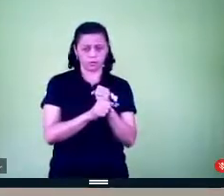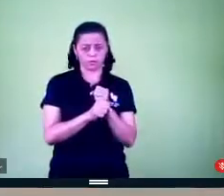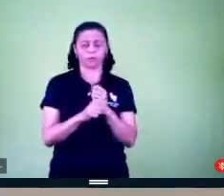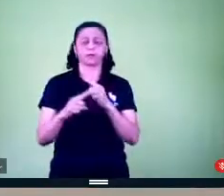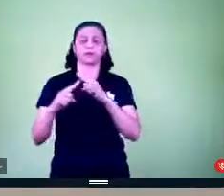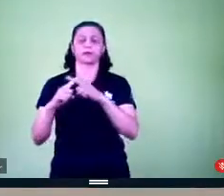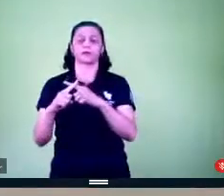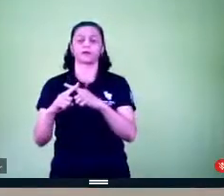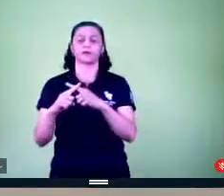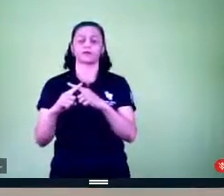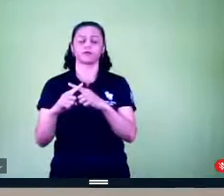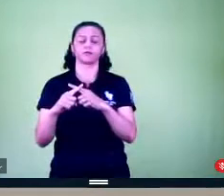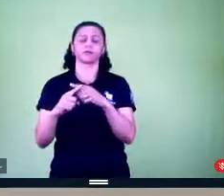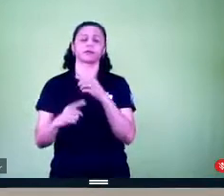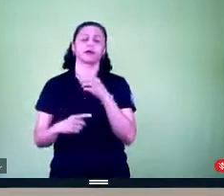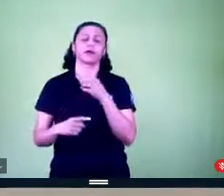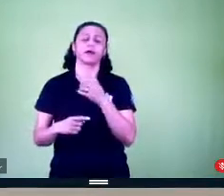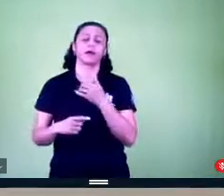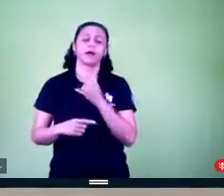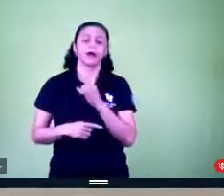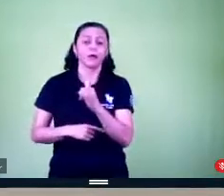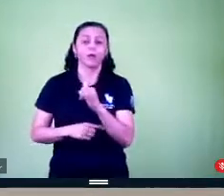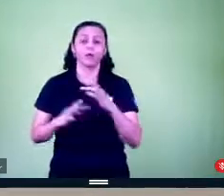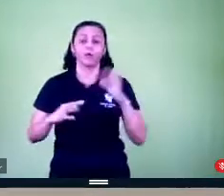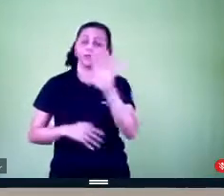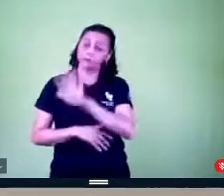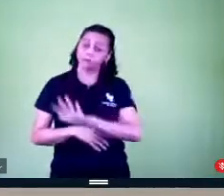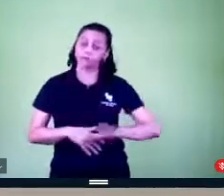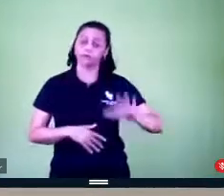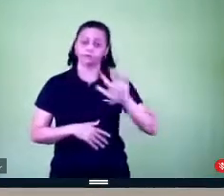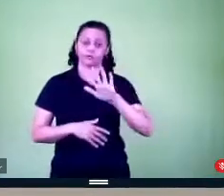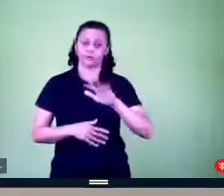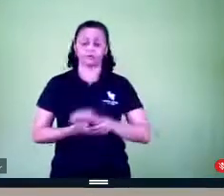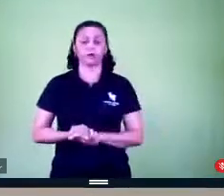Olha que bacana. Vou chegar à conclusão